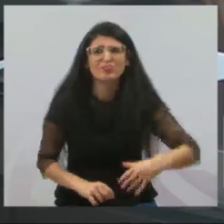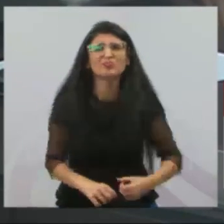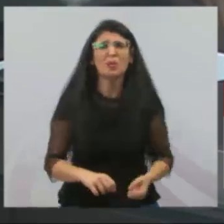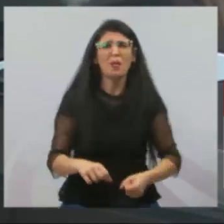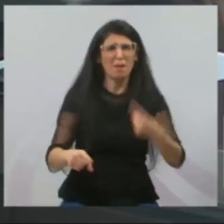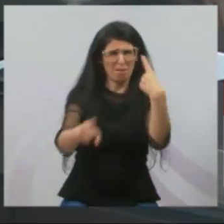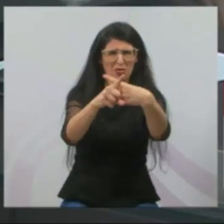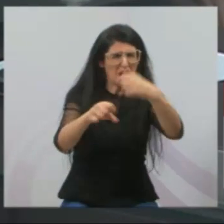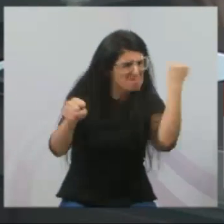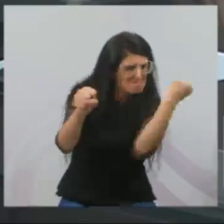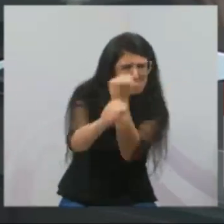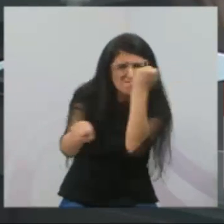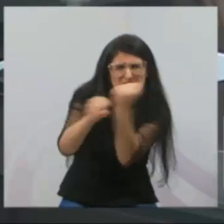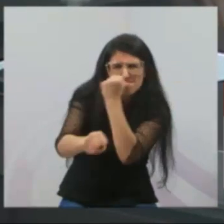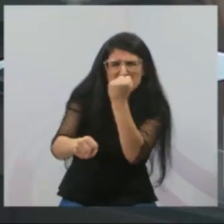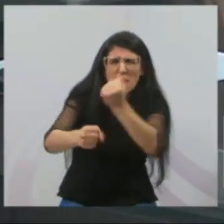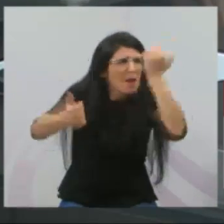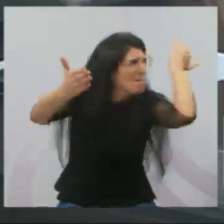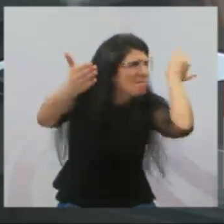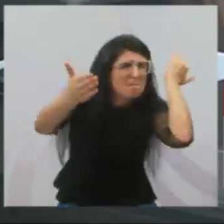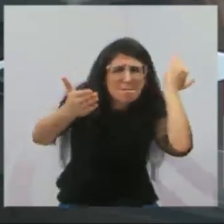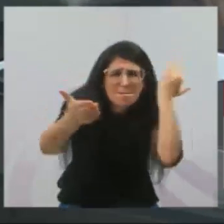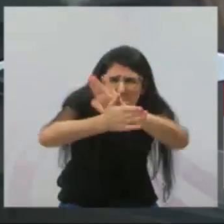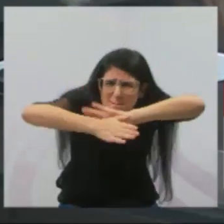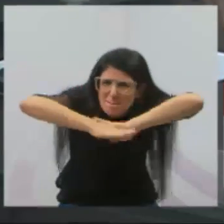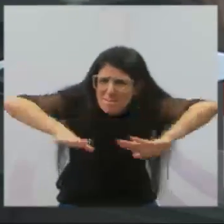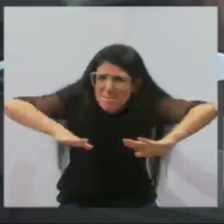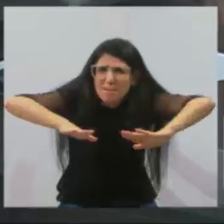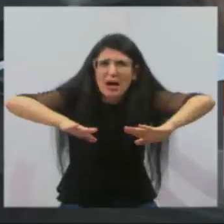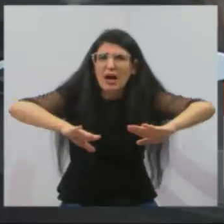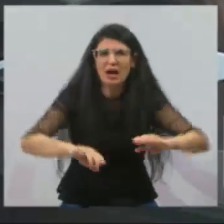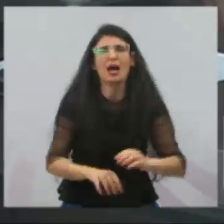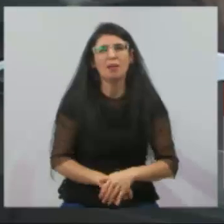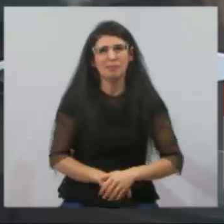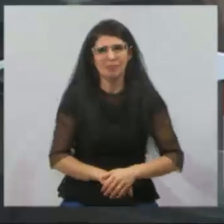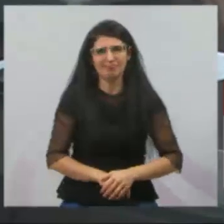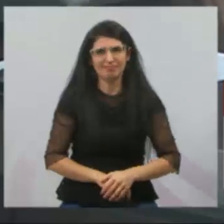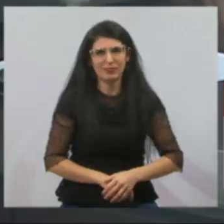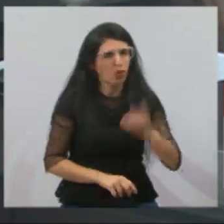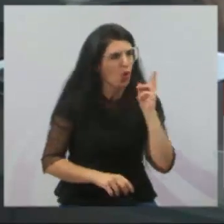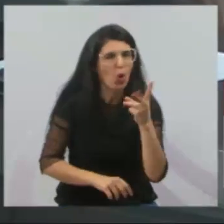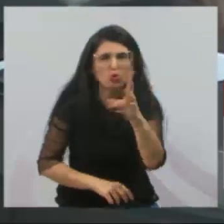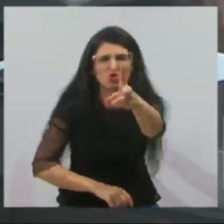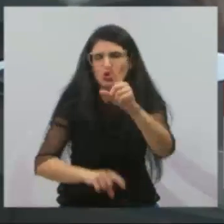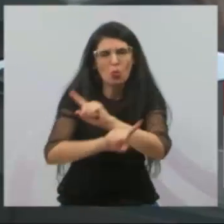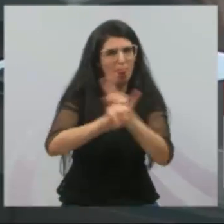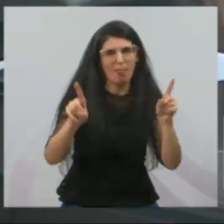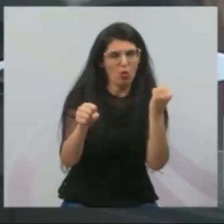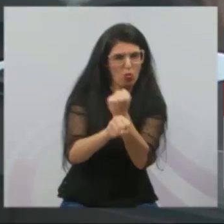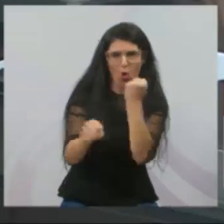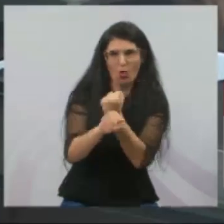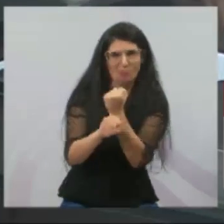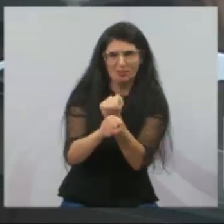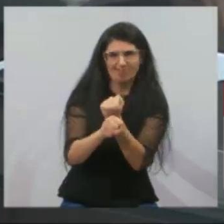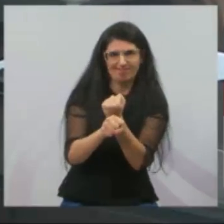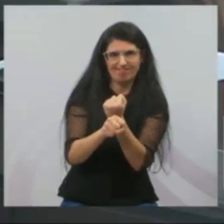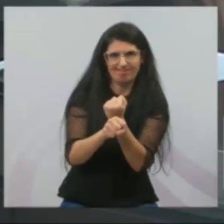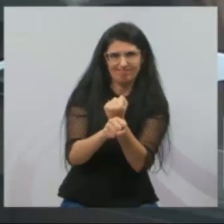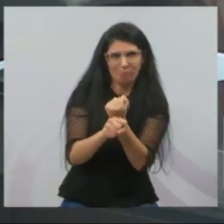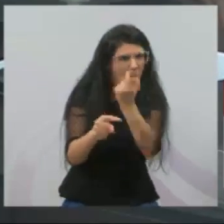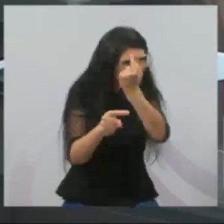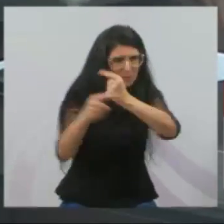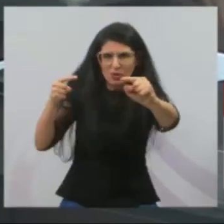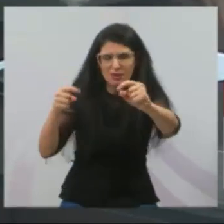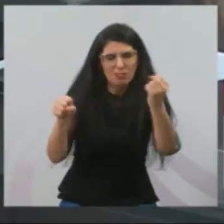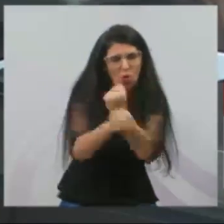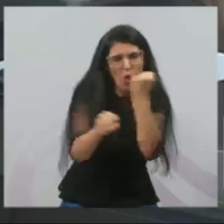obras e serviços custeados por transferências voluntárias. Nós não queremos votar nesse projeto, nós realmente